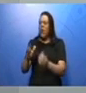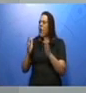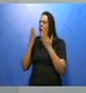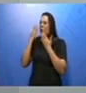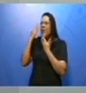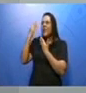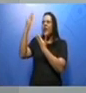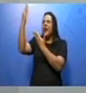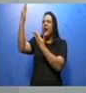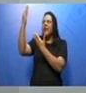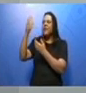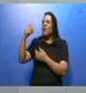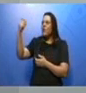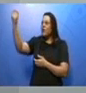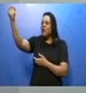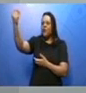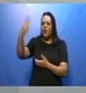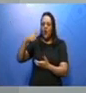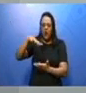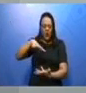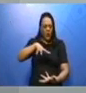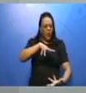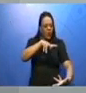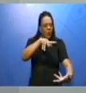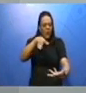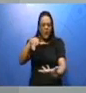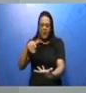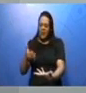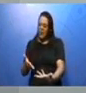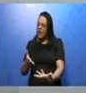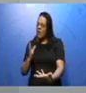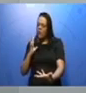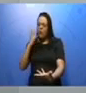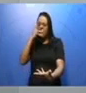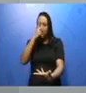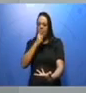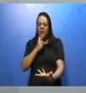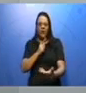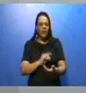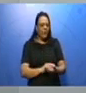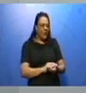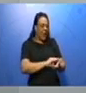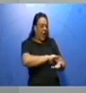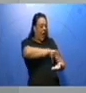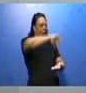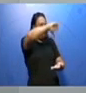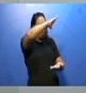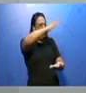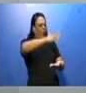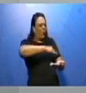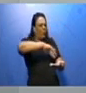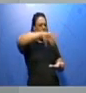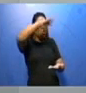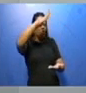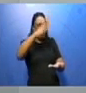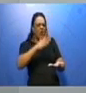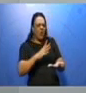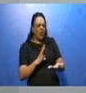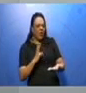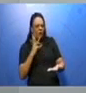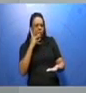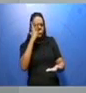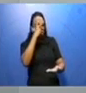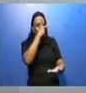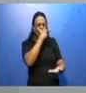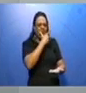planeta. Ó montanha sábia, que esconde a sabedoria dos antigos. Obrigado pela sua beleza e energia, que